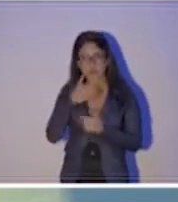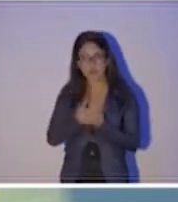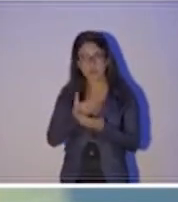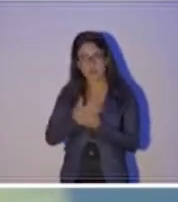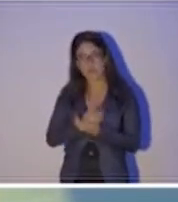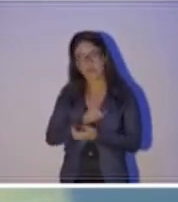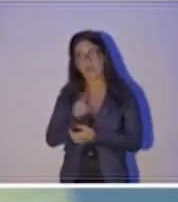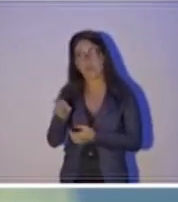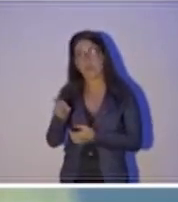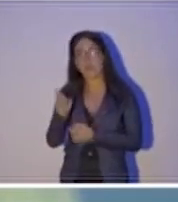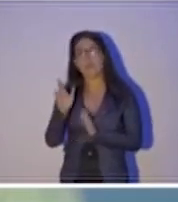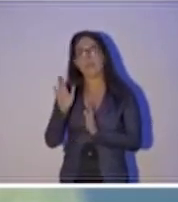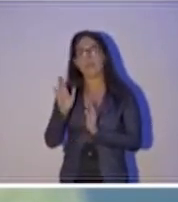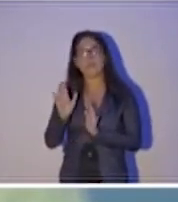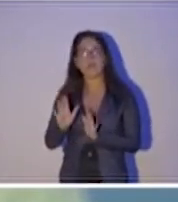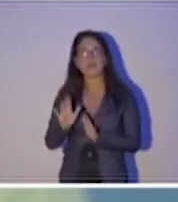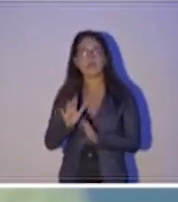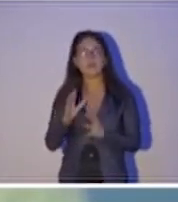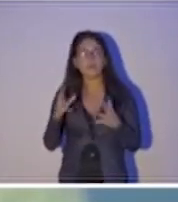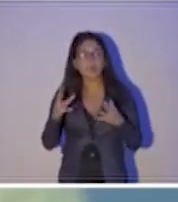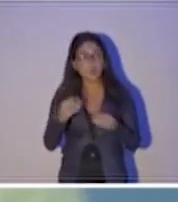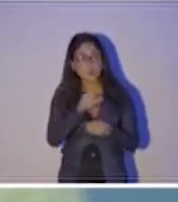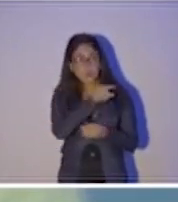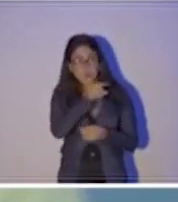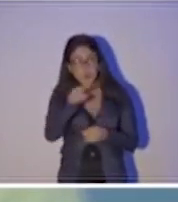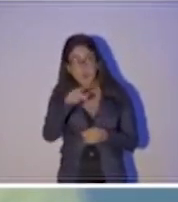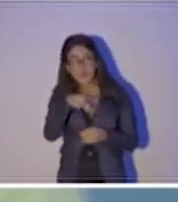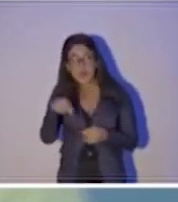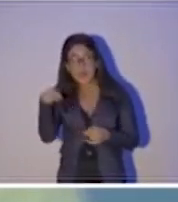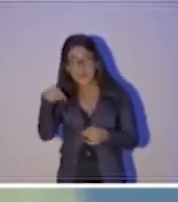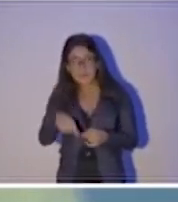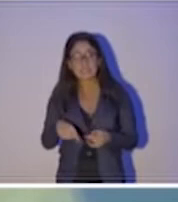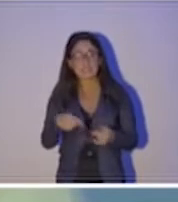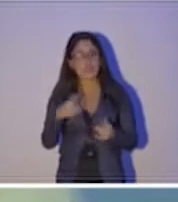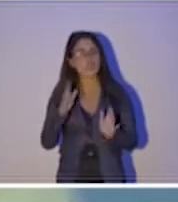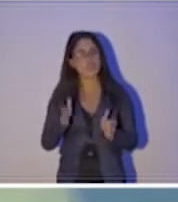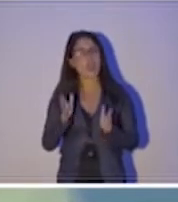eu já tive o prazer de assistir a aula de muitos professores que estão aqui nesse auditório, e